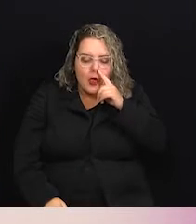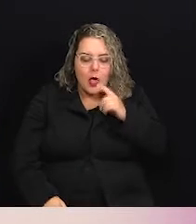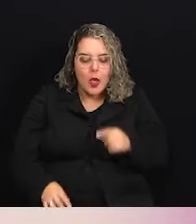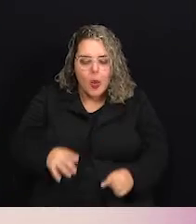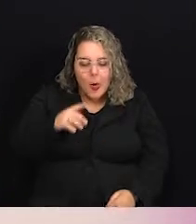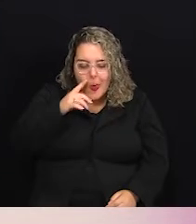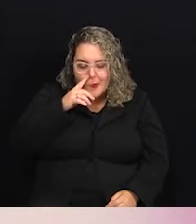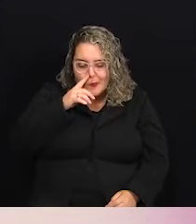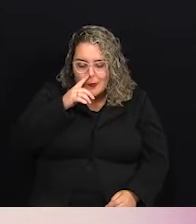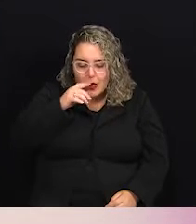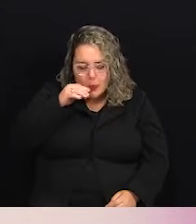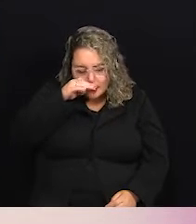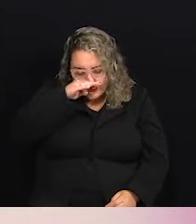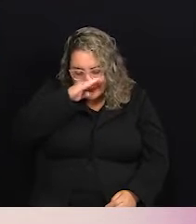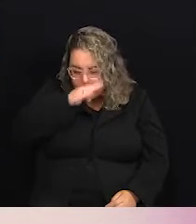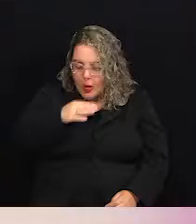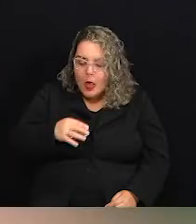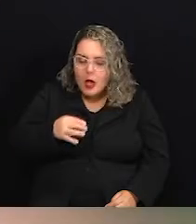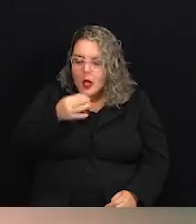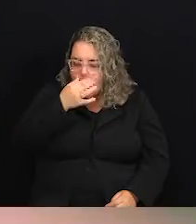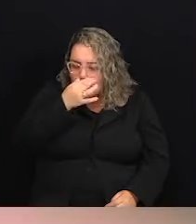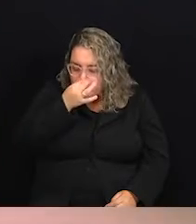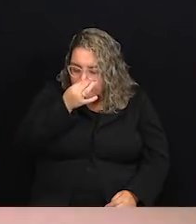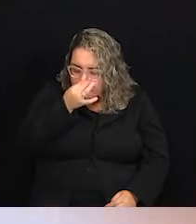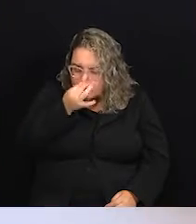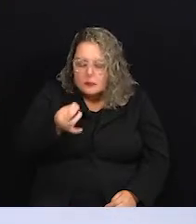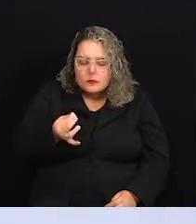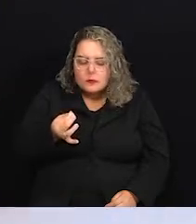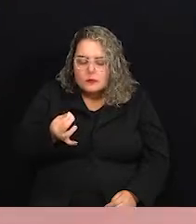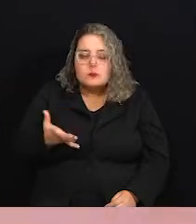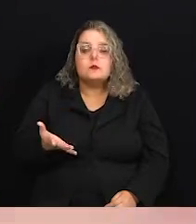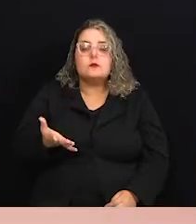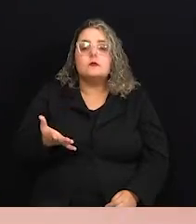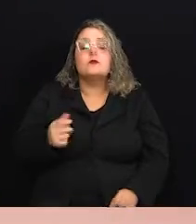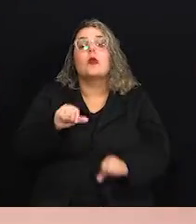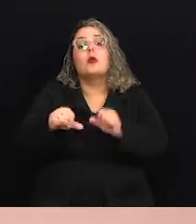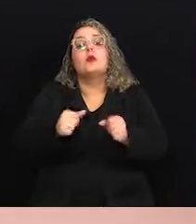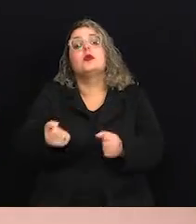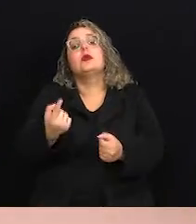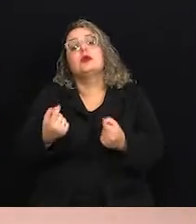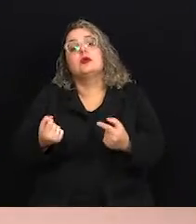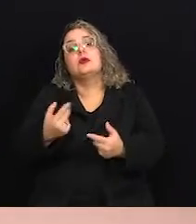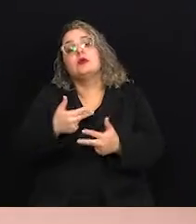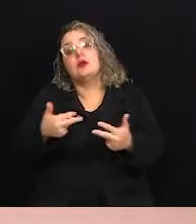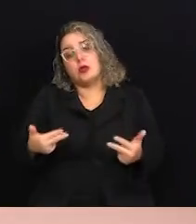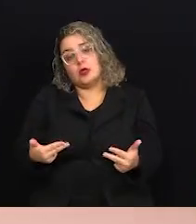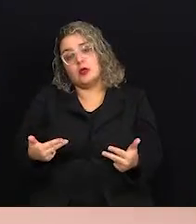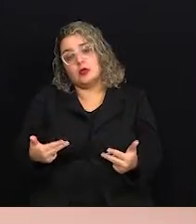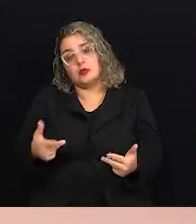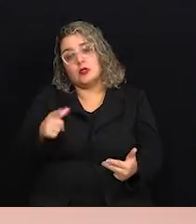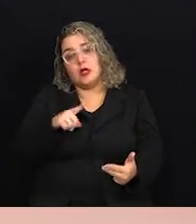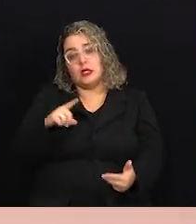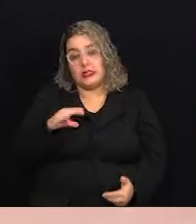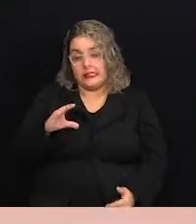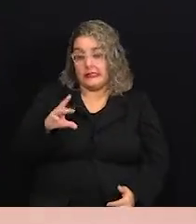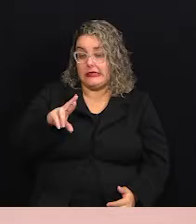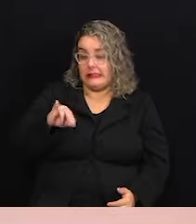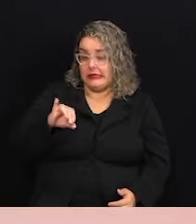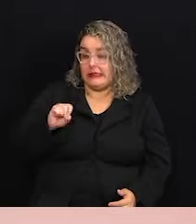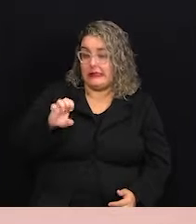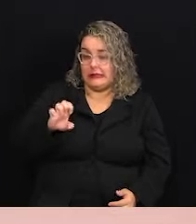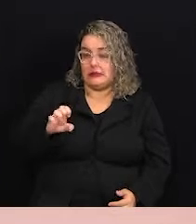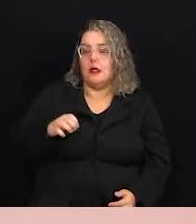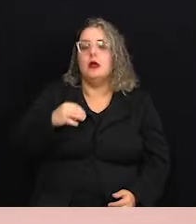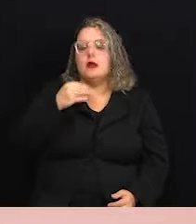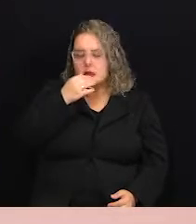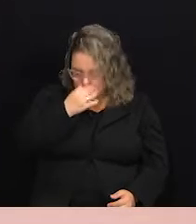sempre contínua, aquele basal, que aquele nariz está sempre entupido. Muda alguma coisa e aí tem aquelas crises. Então,